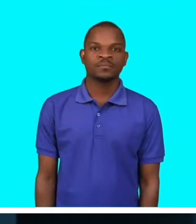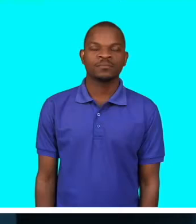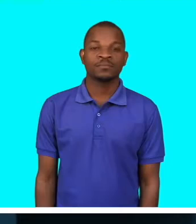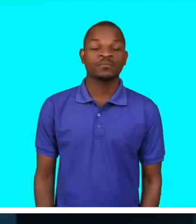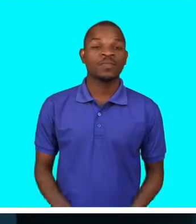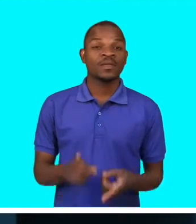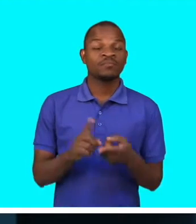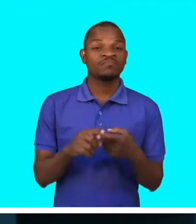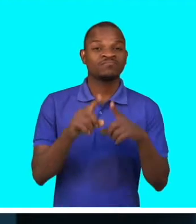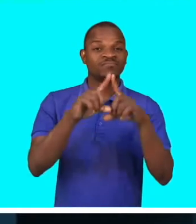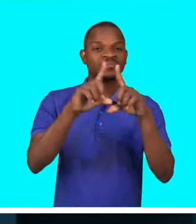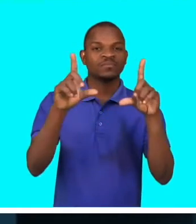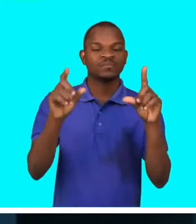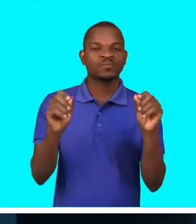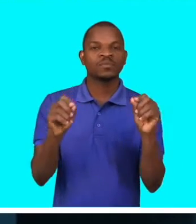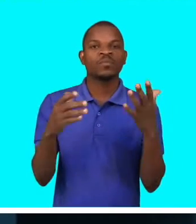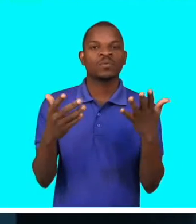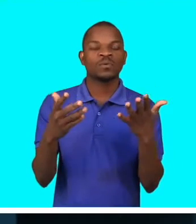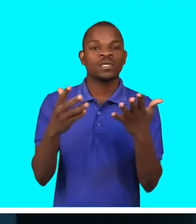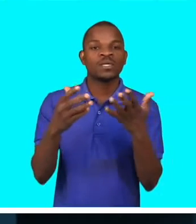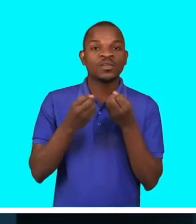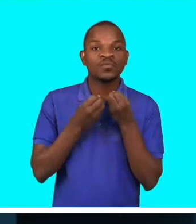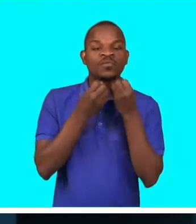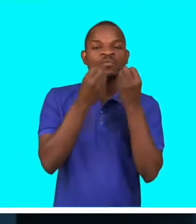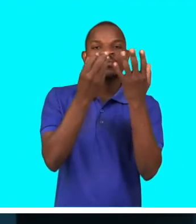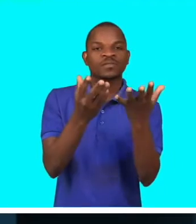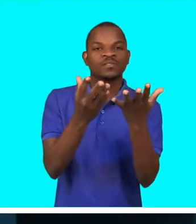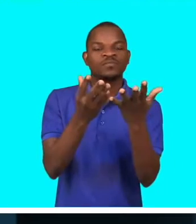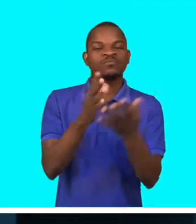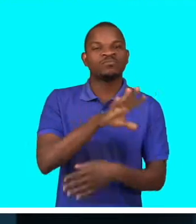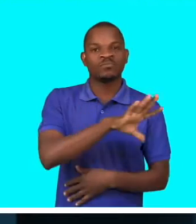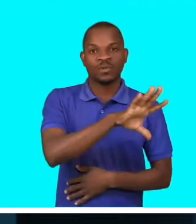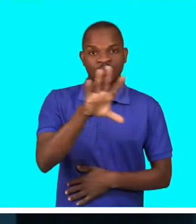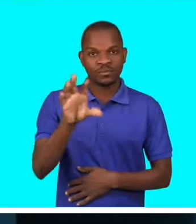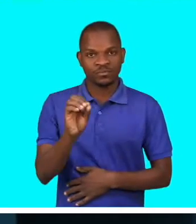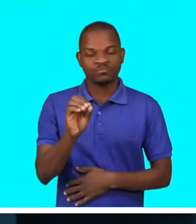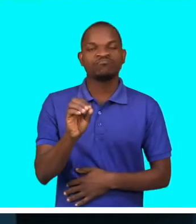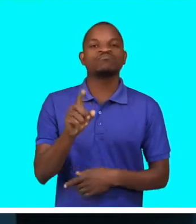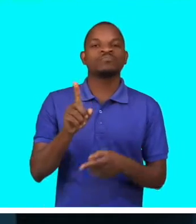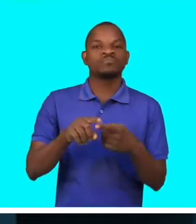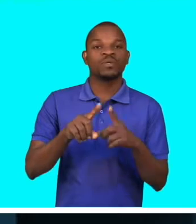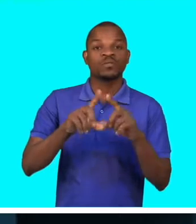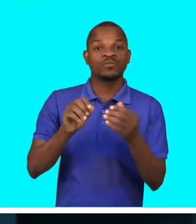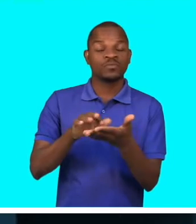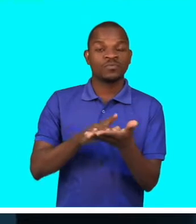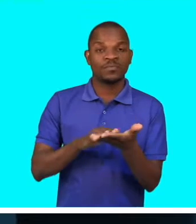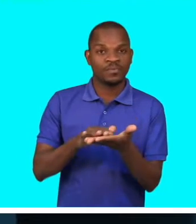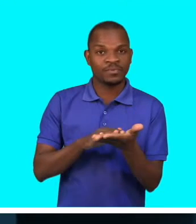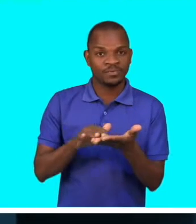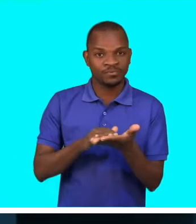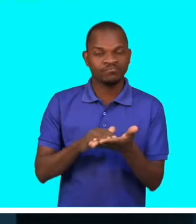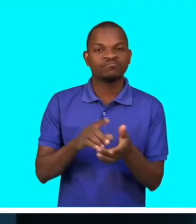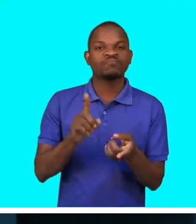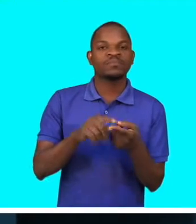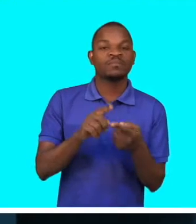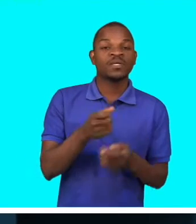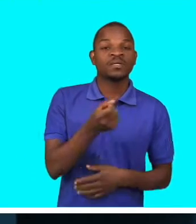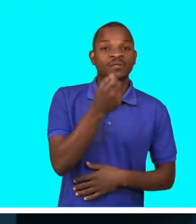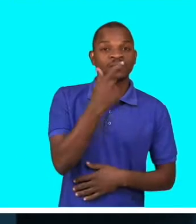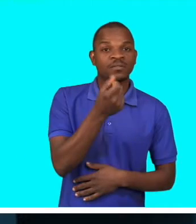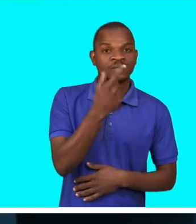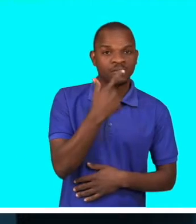Isso tem a ver com informação acessível. Informação em braile, dos medicamentos,